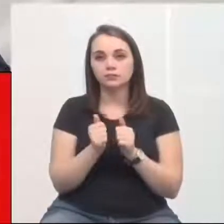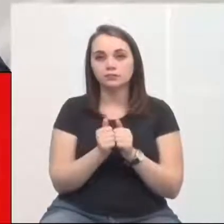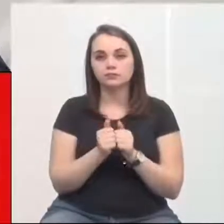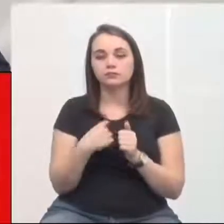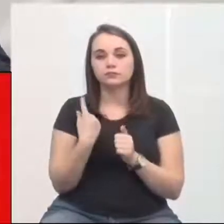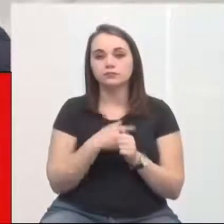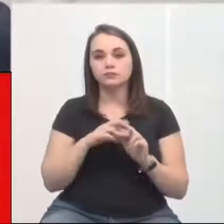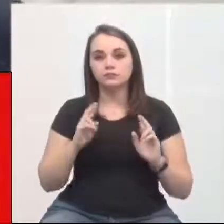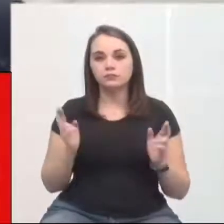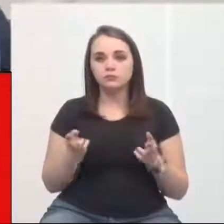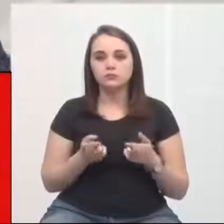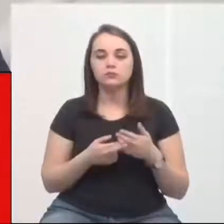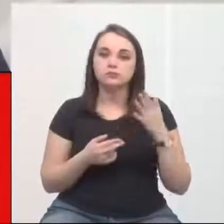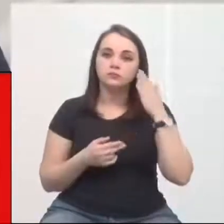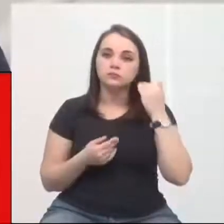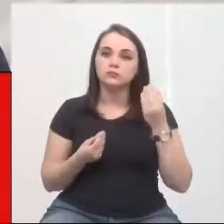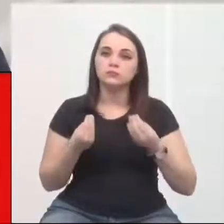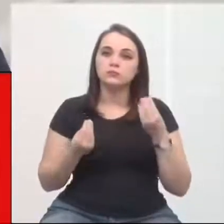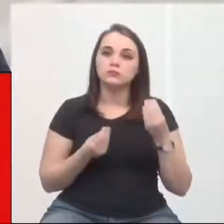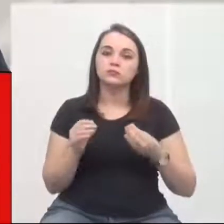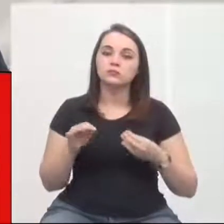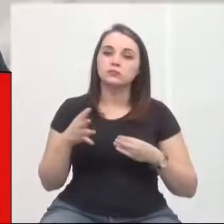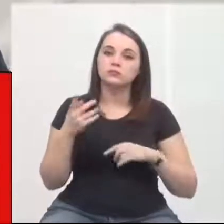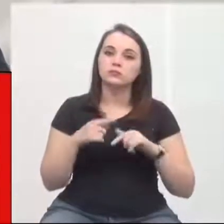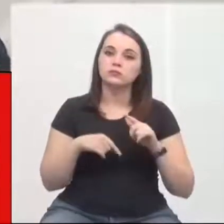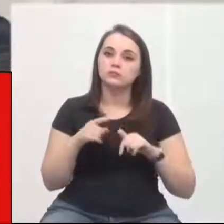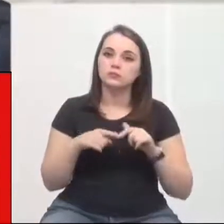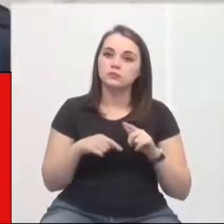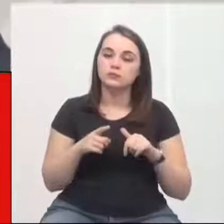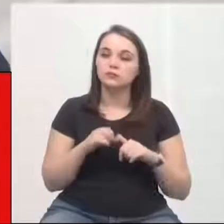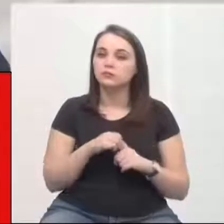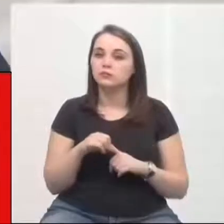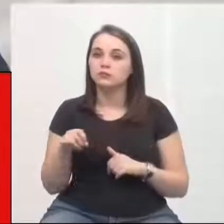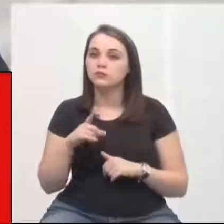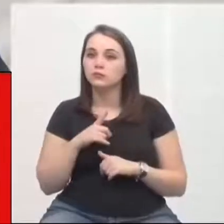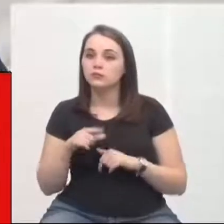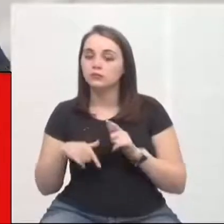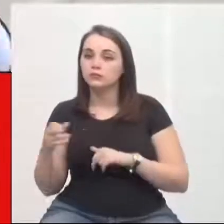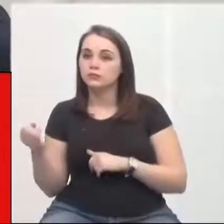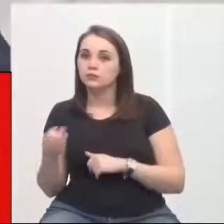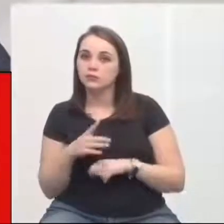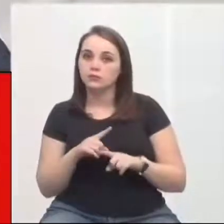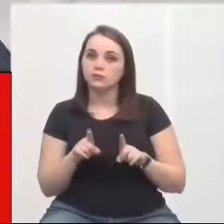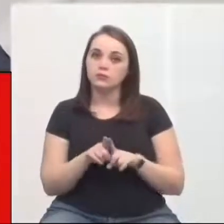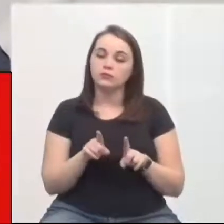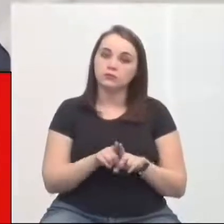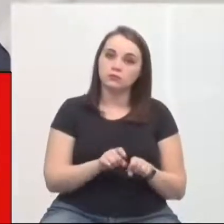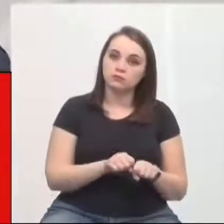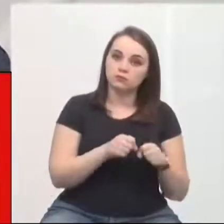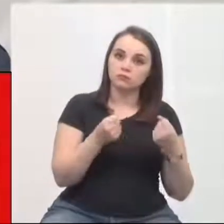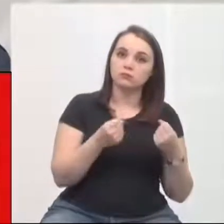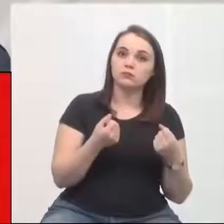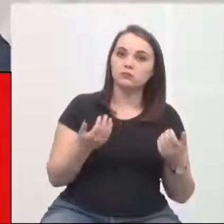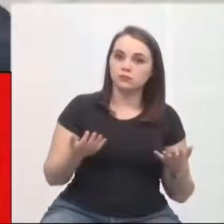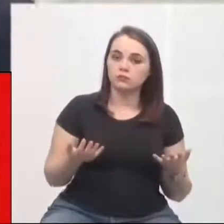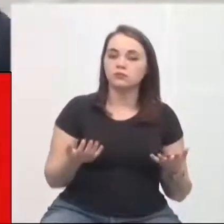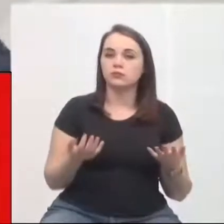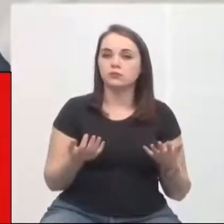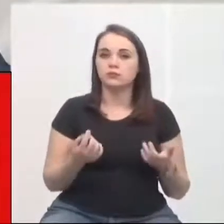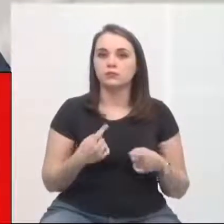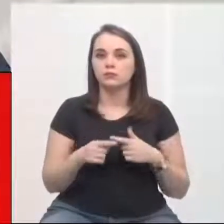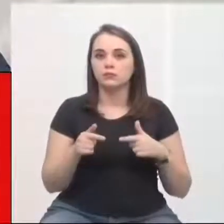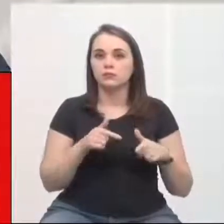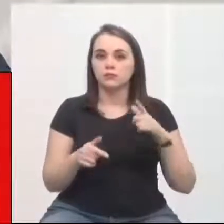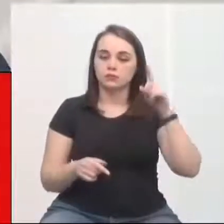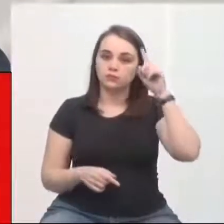dessas reuniões, para saber como estão os equipamentos. Né? Nós temos equipamentos novos, mas temos equipamentos que também quebram, porque nós trabalhamos todos